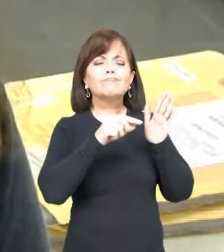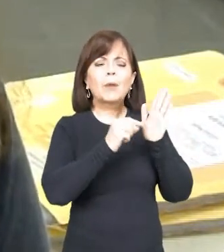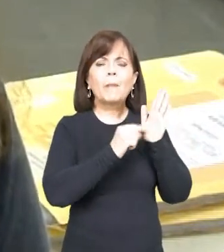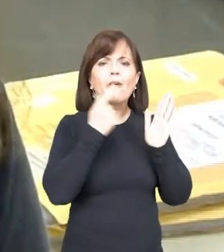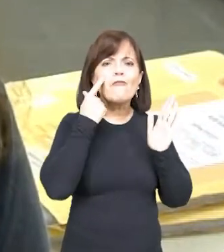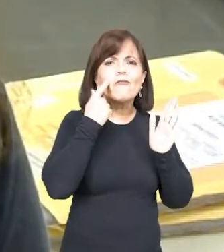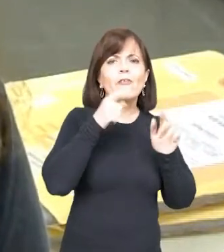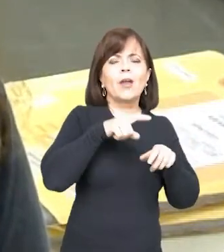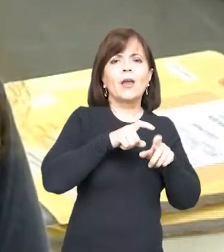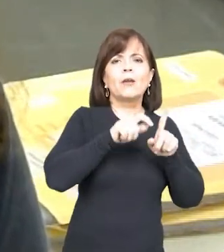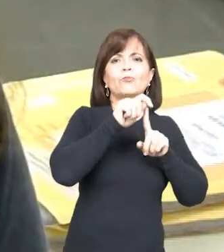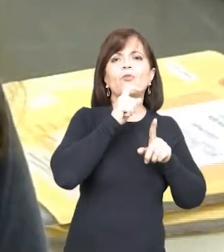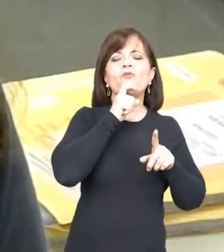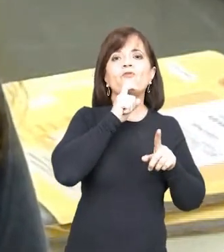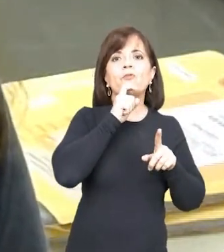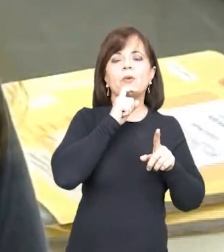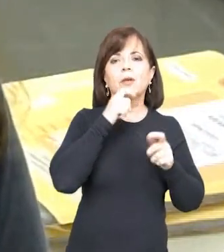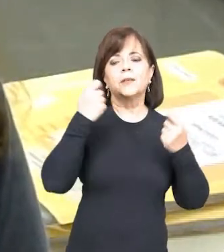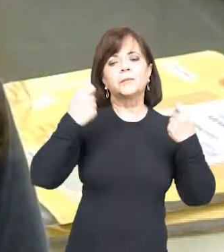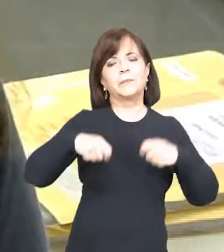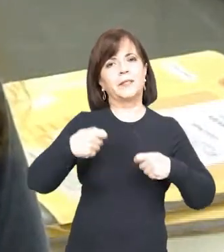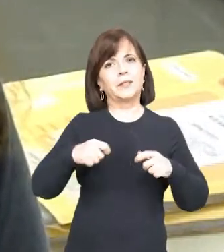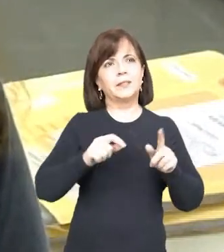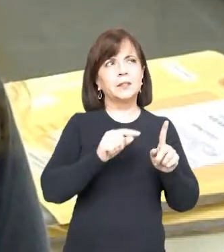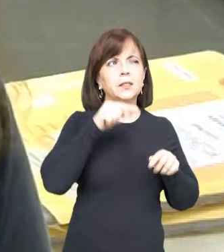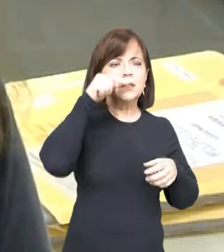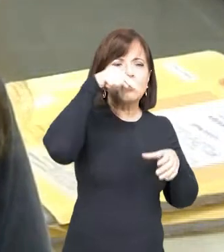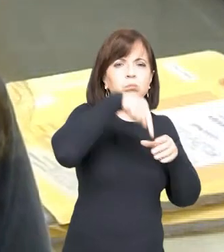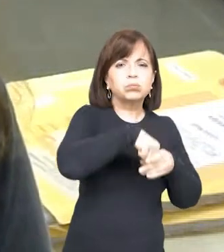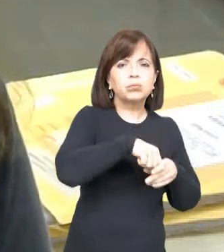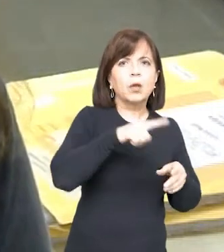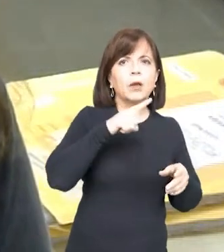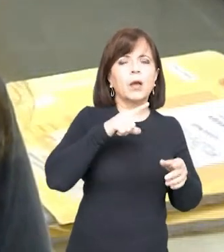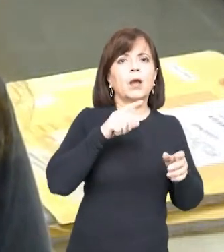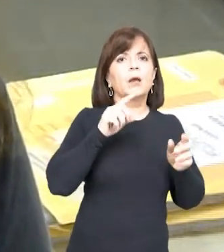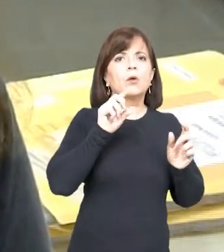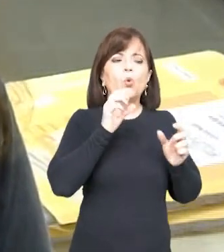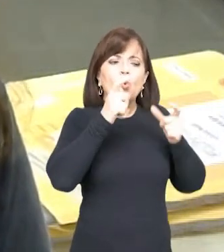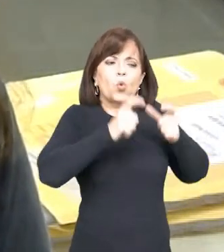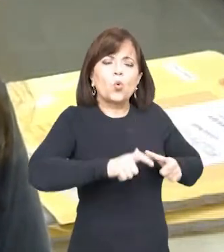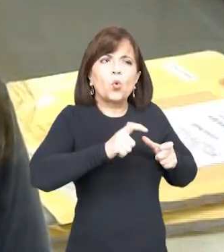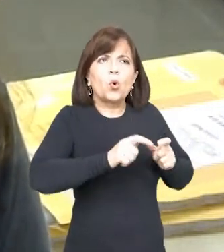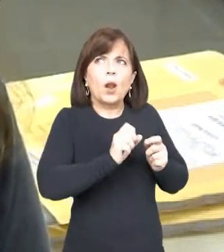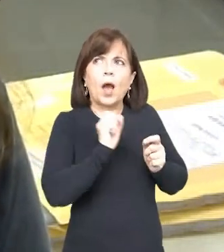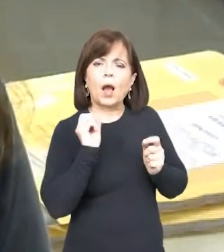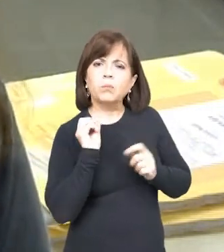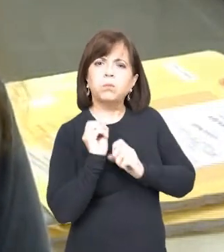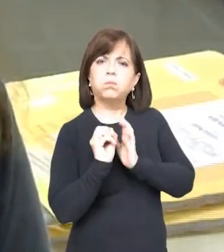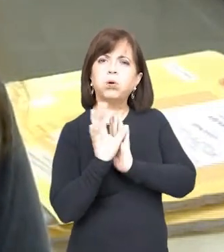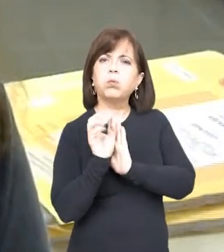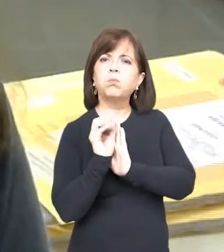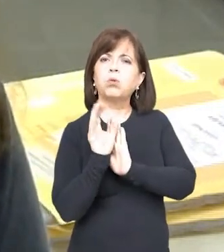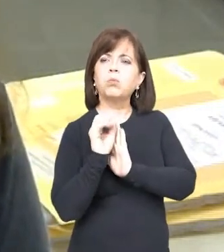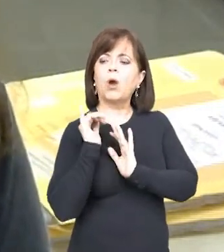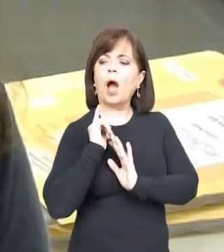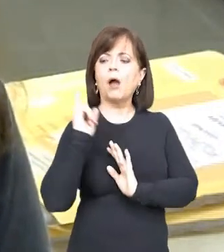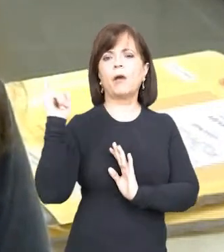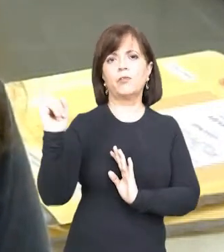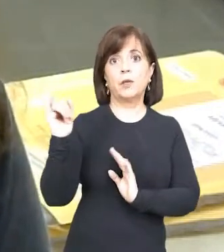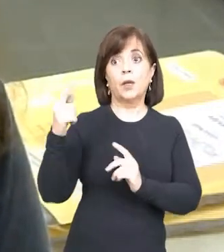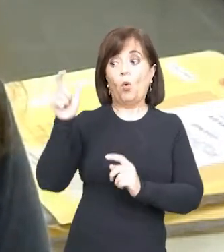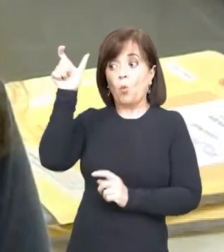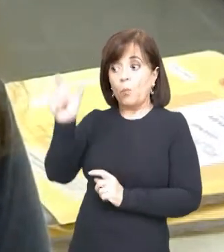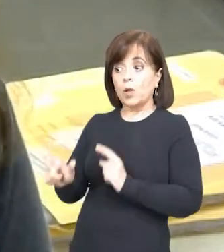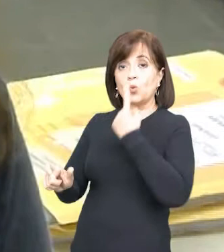bom posicionamento do sensor do termômetro, falta uma pessoa que seja responsável por monitorar